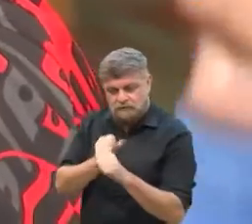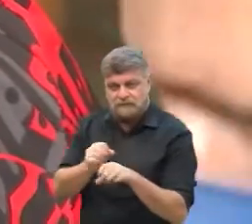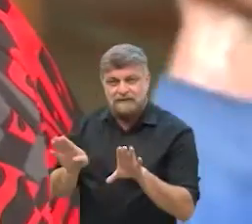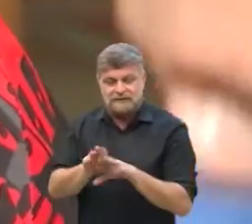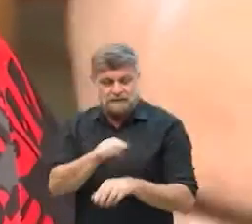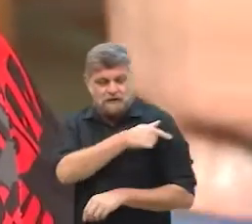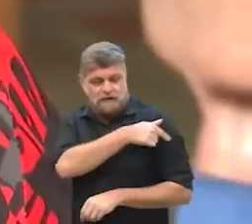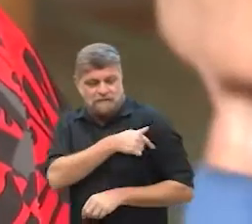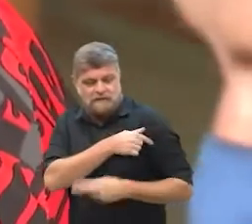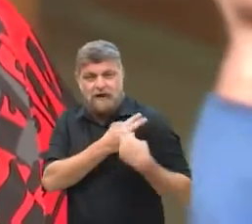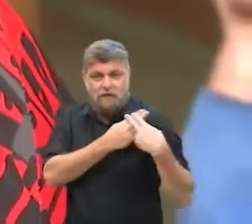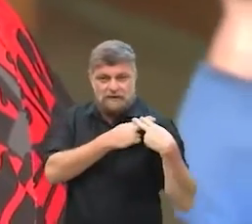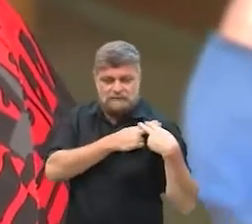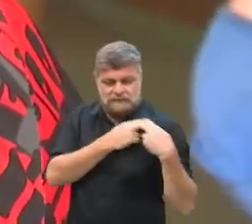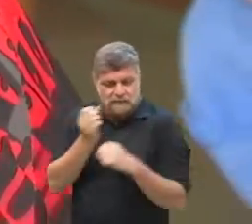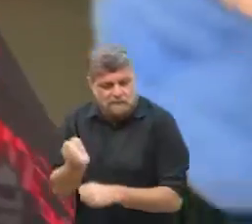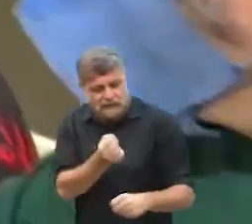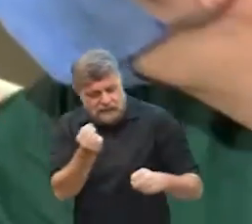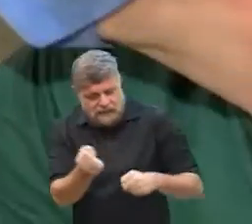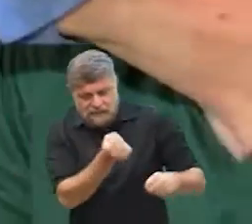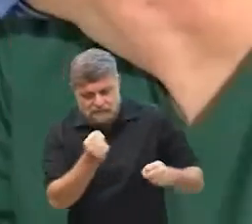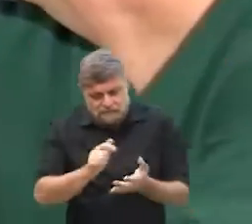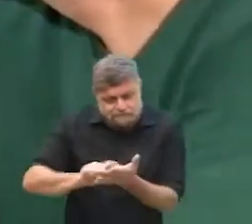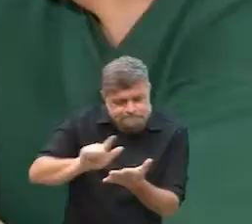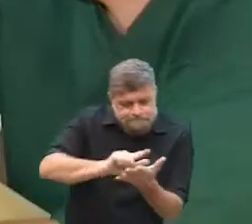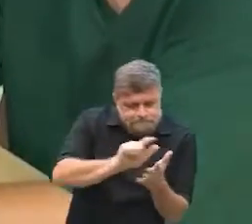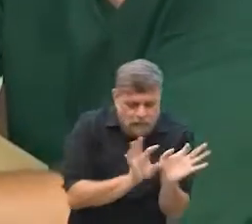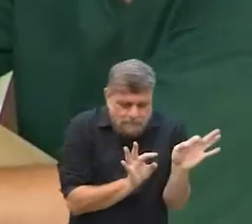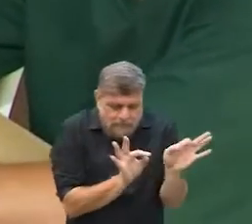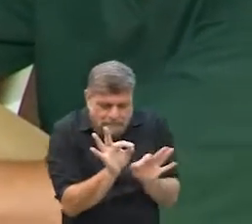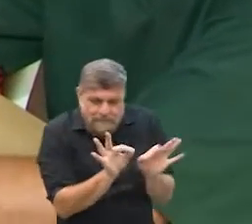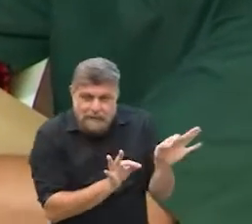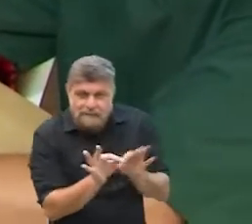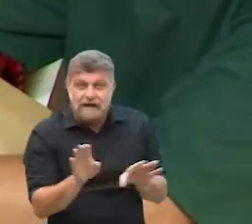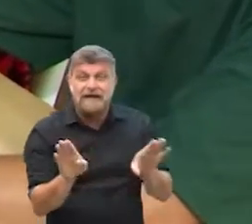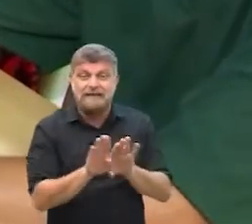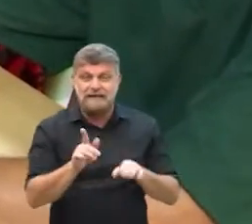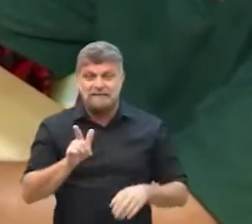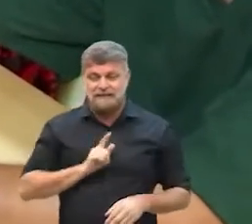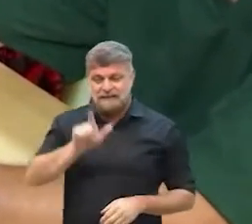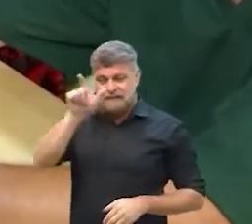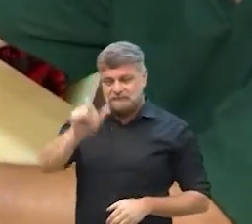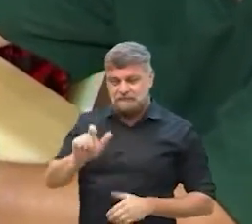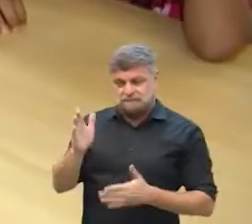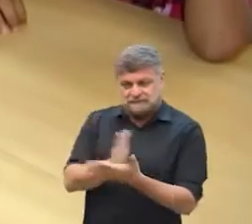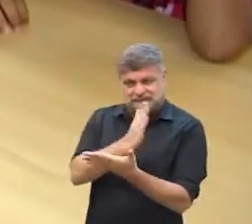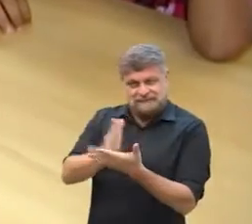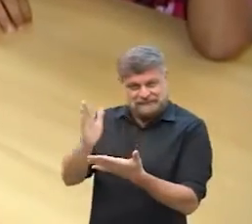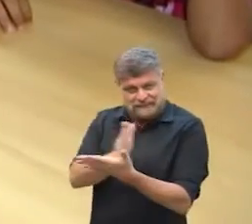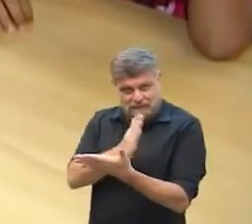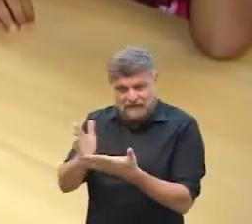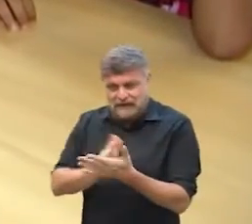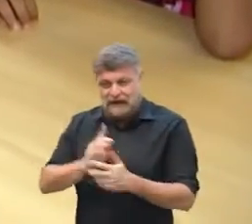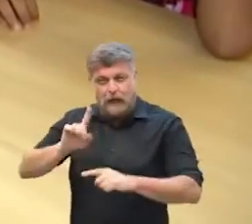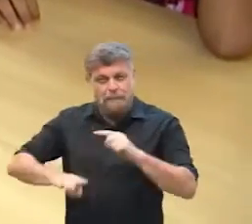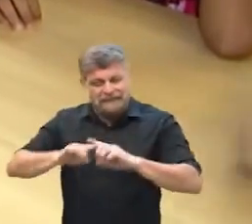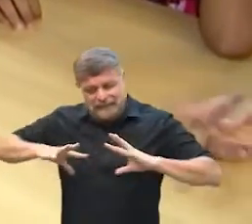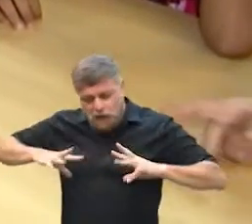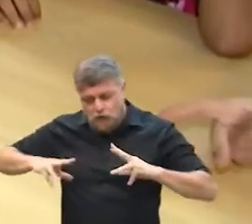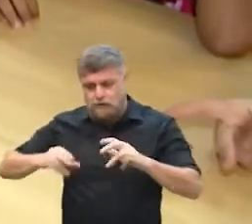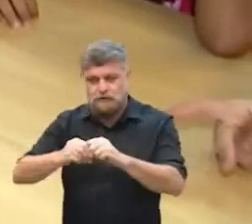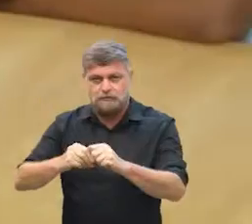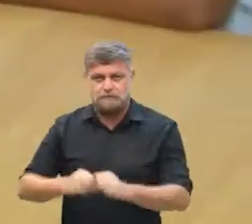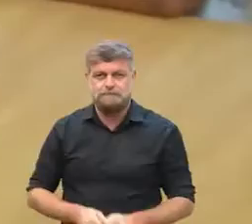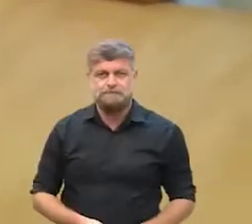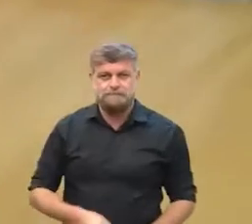encarregado, um contador, um fiscal, um responsável pela limpeza, organização e também a separação de todo